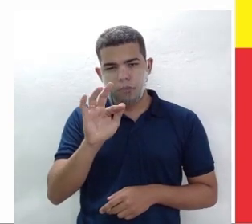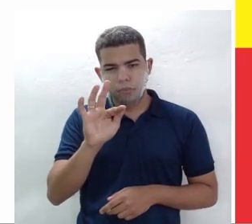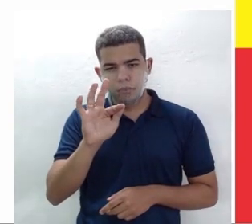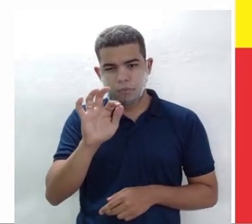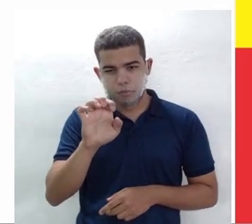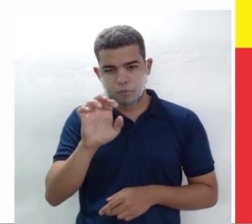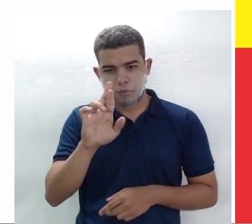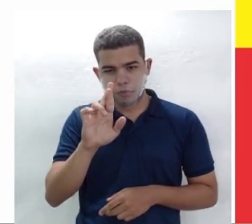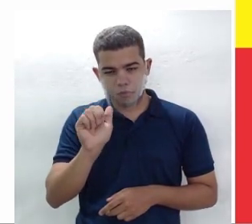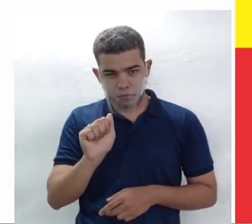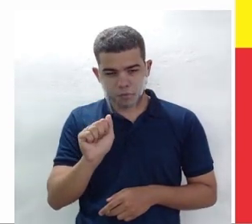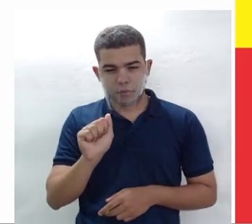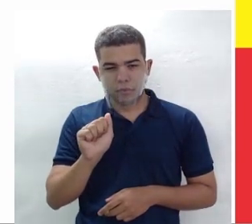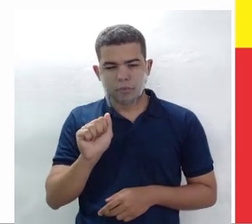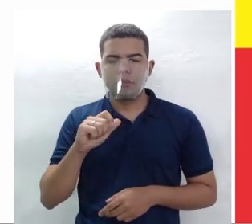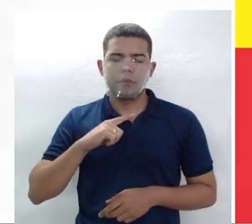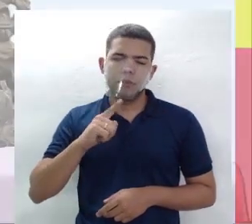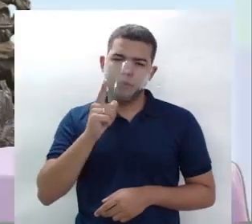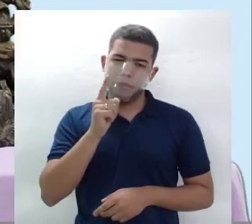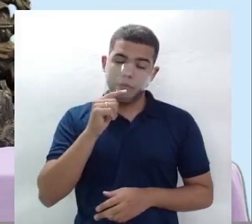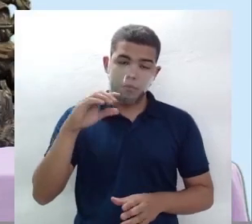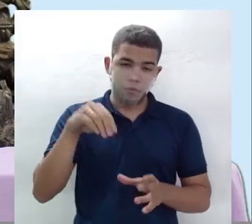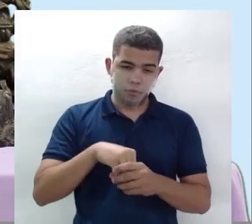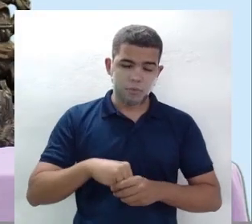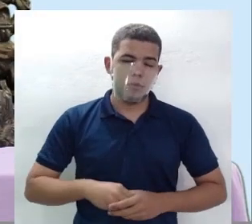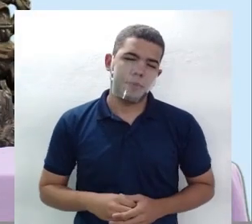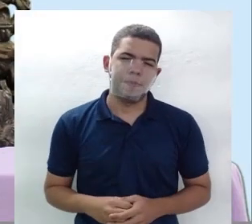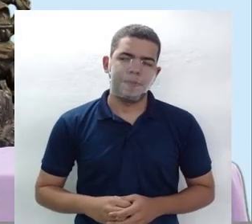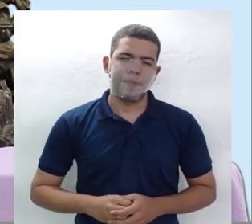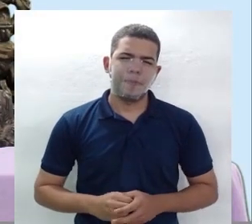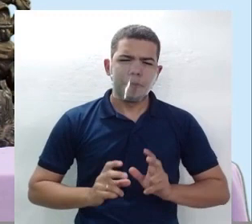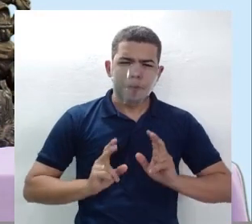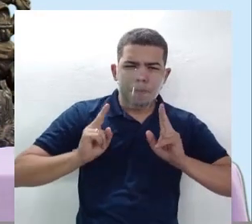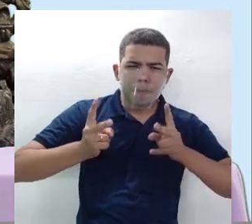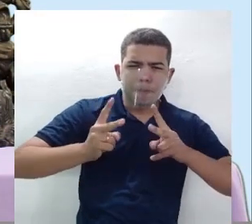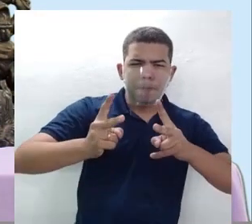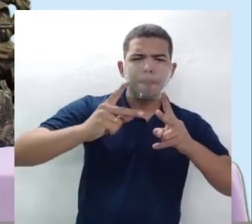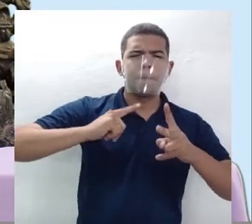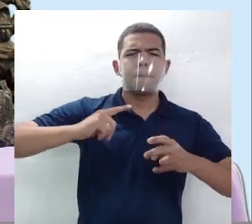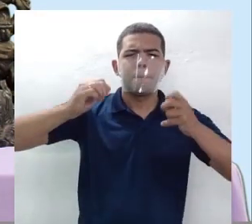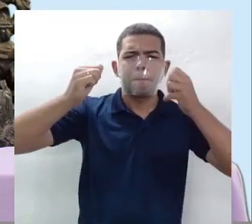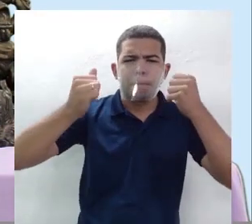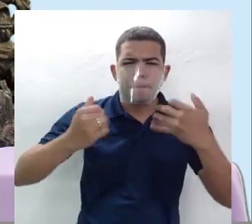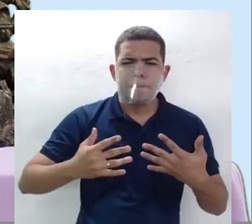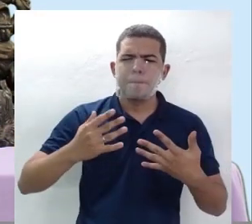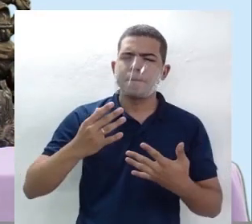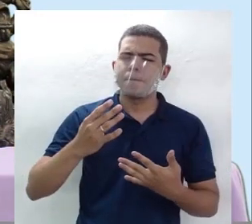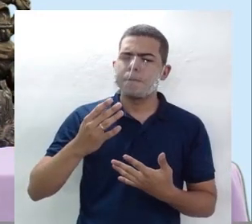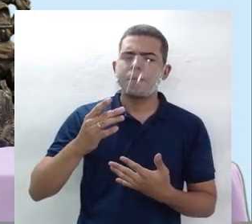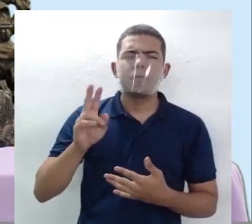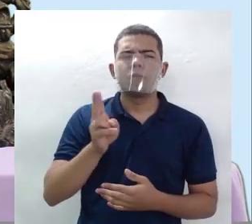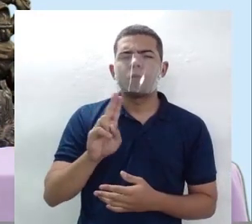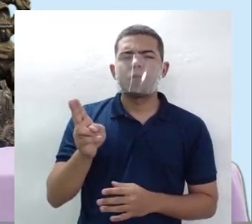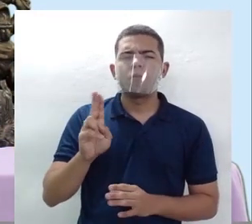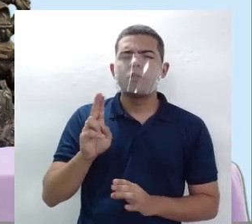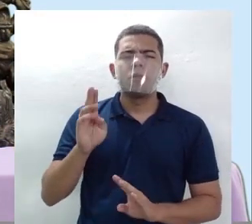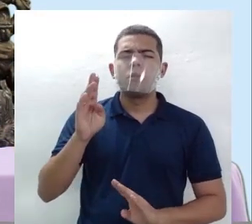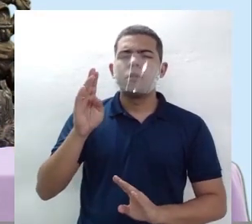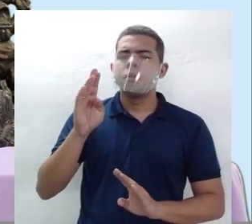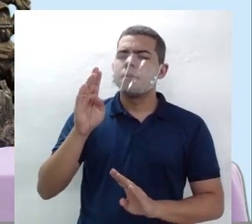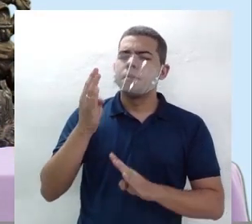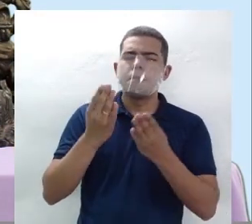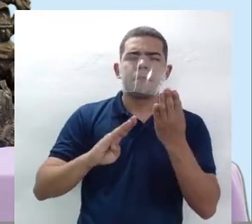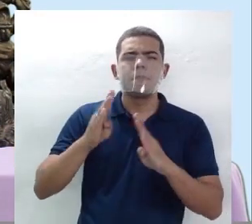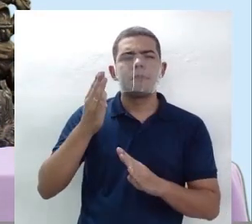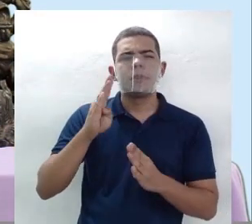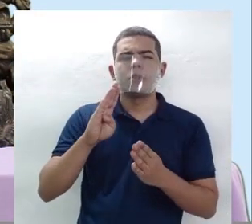que contém a água. Então, todas as vezes que eu falo sobre biosfera, o conceito